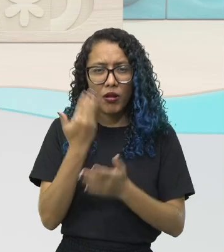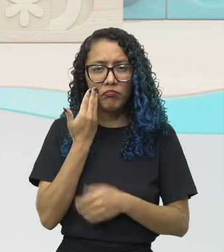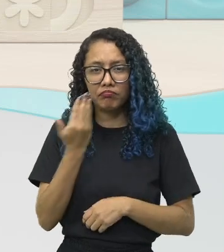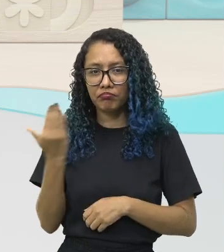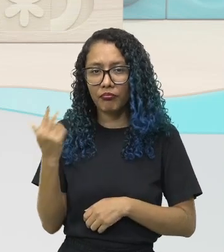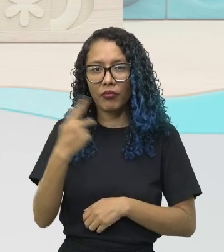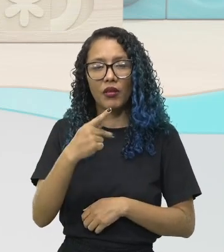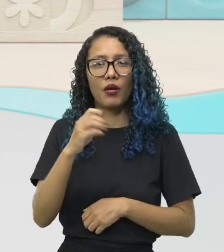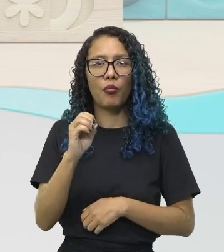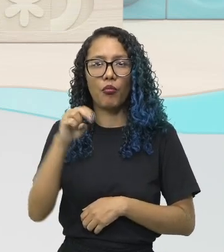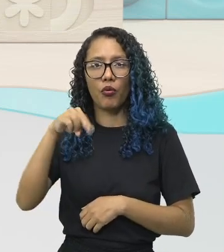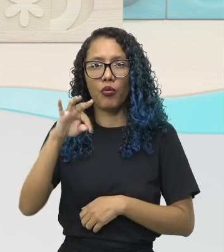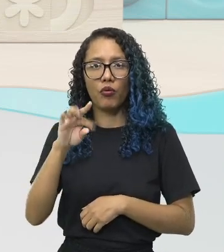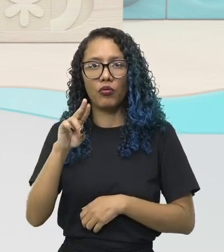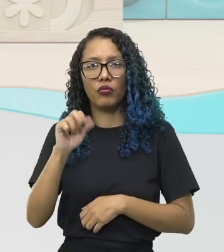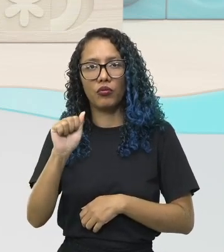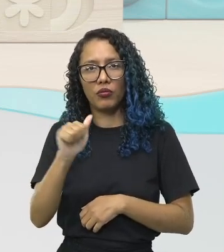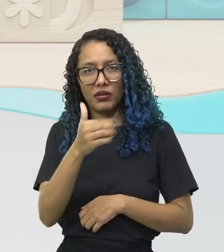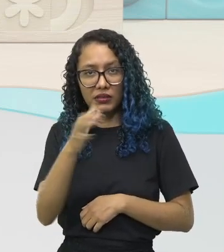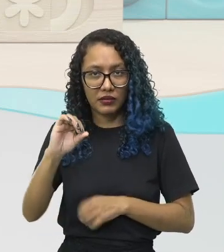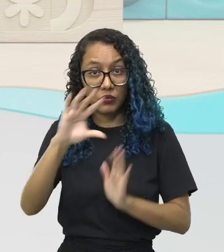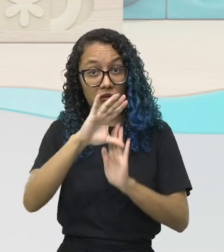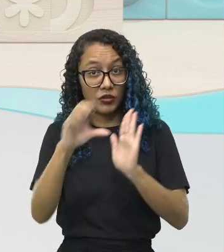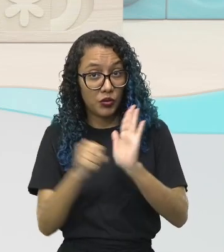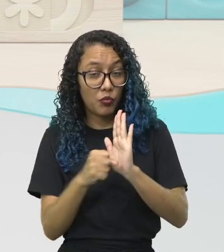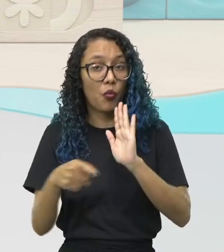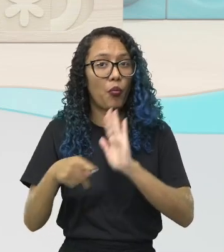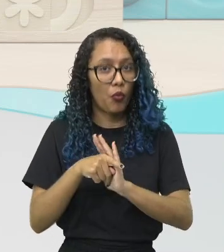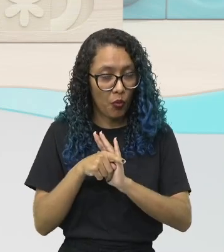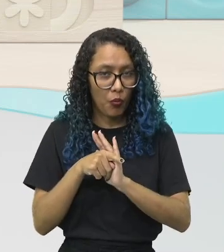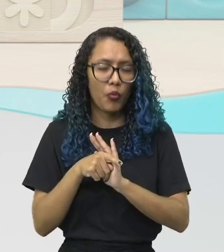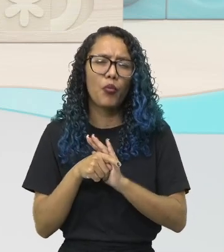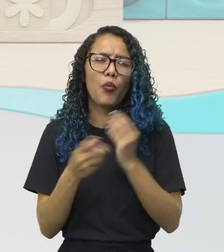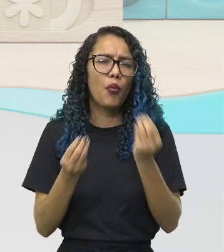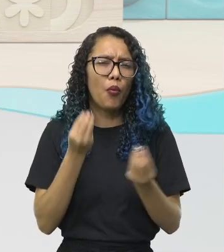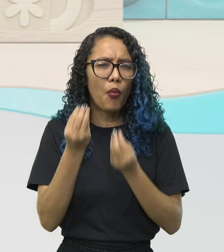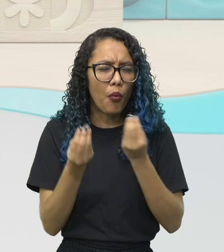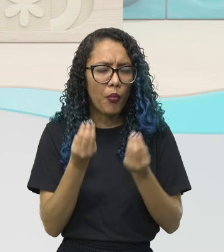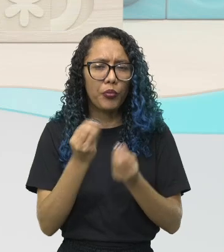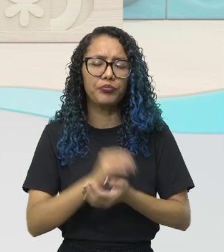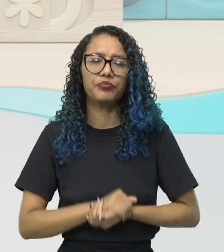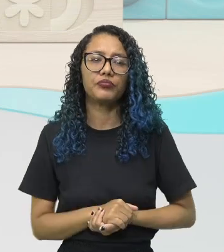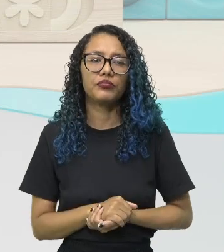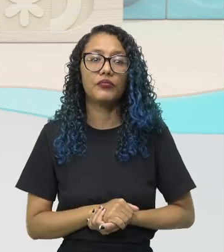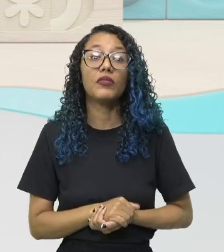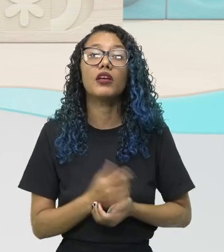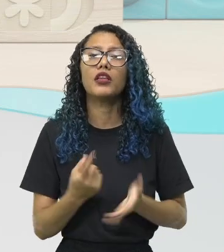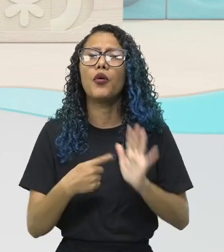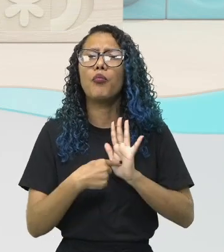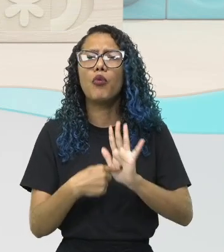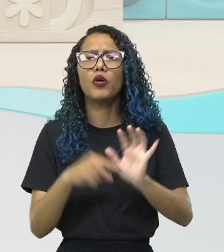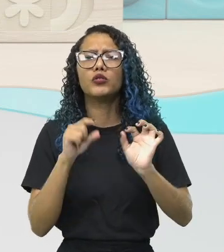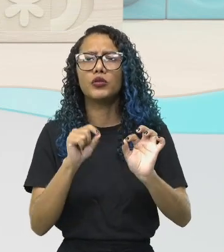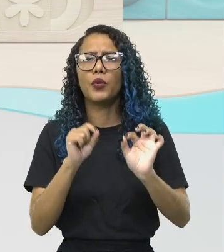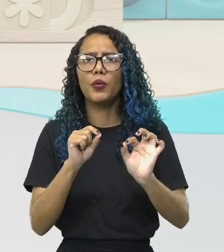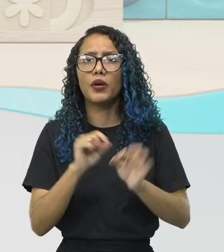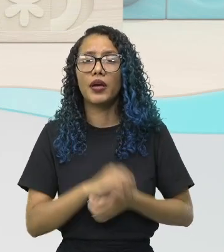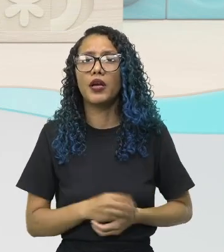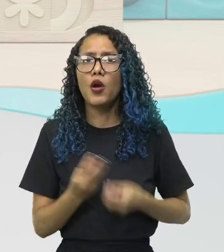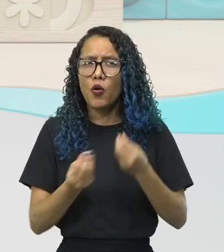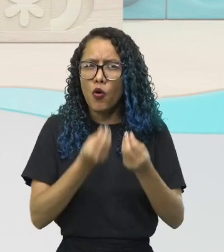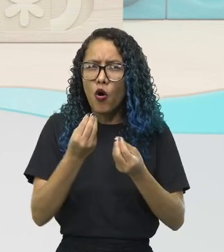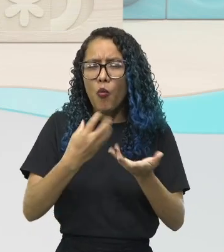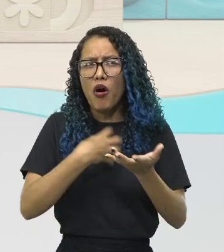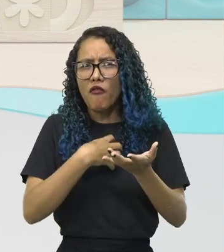pontuação, sinais de pontuação, certo, gente? Os sinais de pontuação, eles marcam o ritmo do